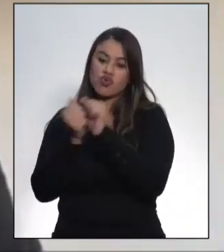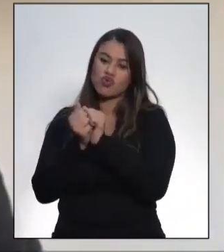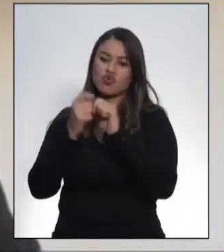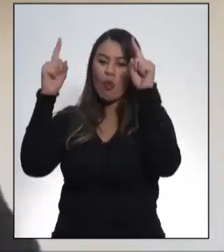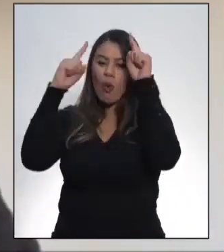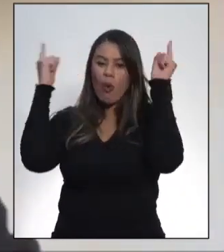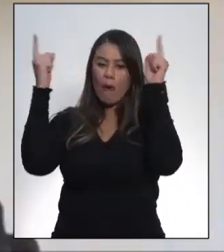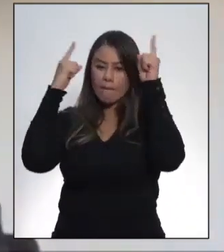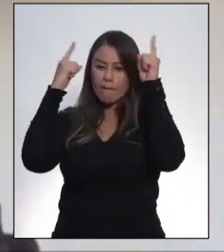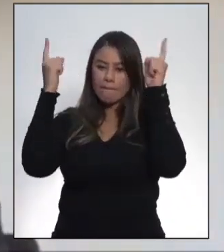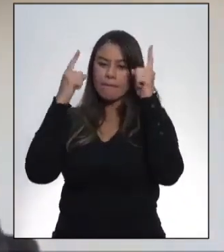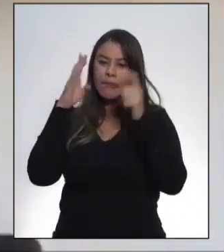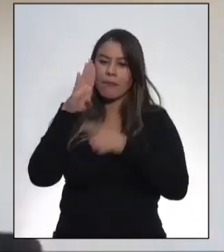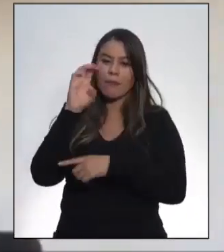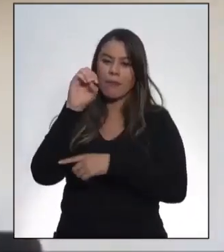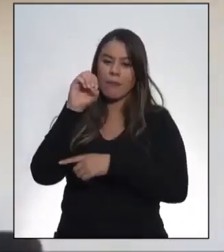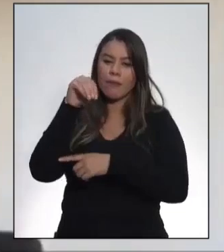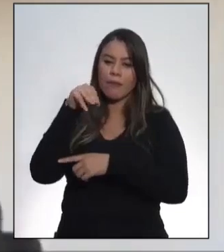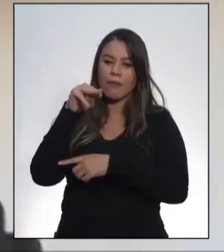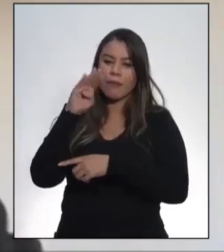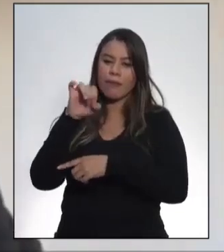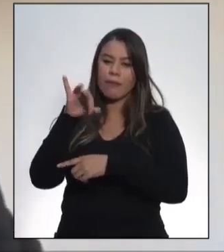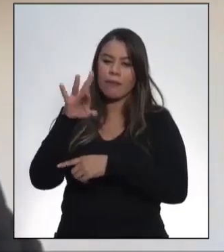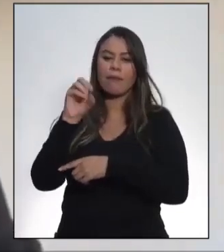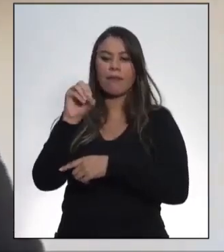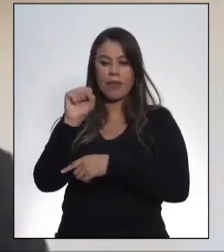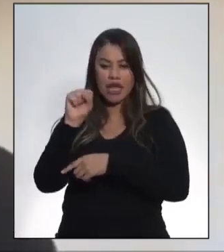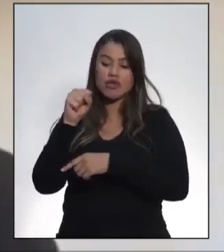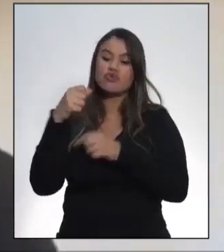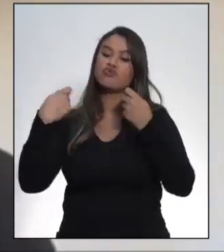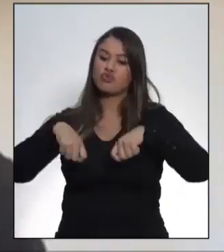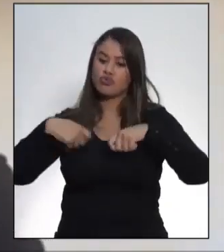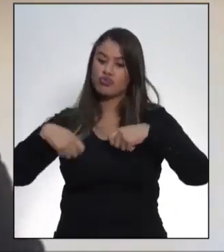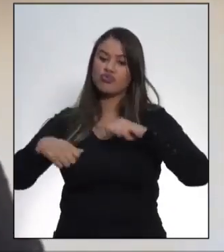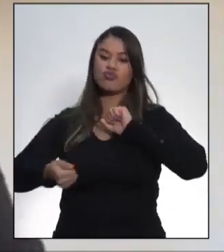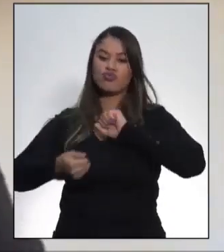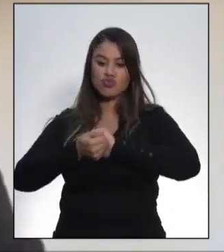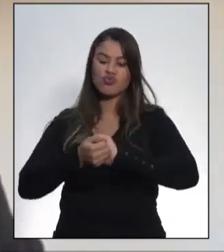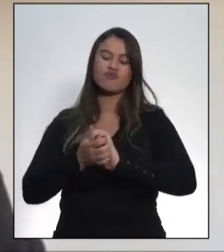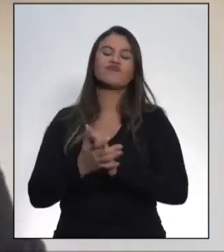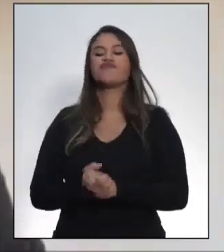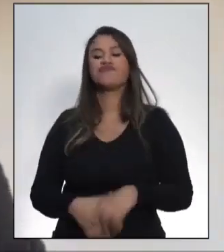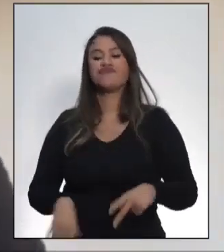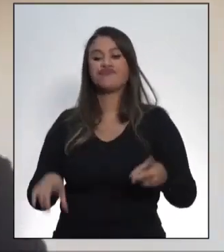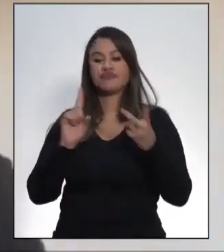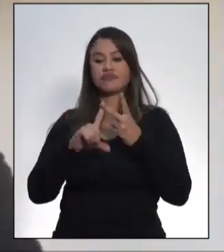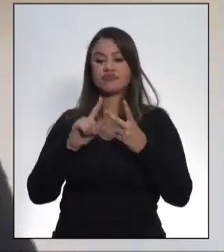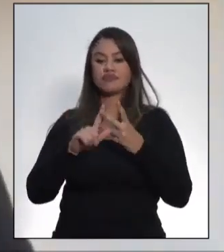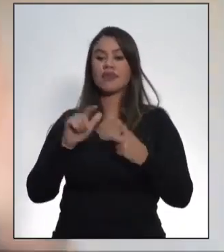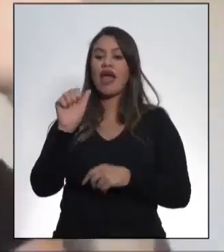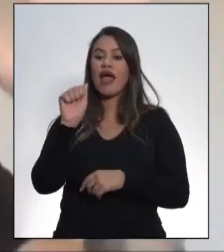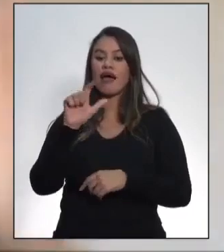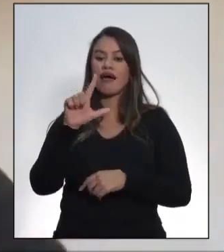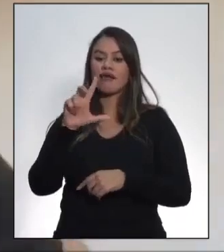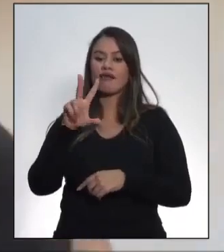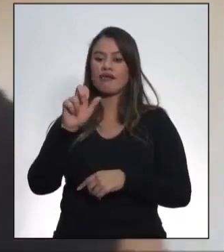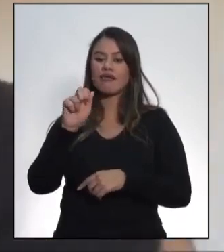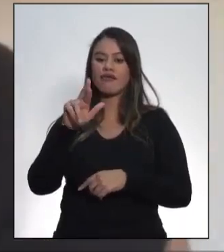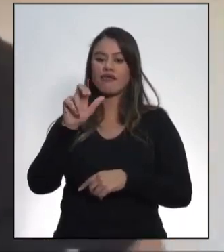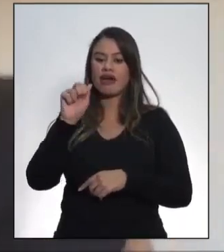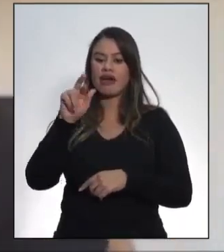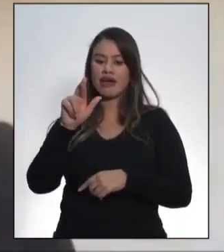ter sempre, em qualquer lugar. Da mesma maneira, você também vai ter que ter um alvará de funcionamento. Esse alvará de